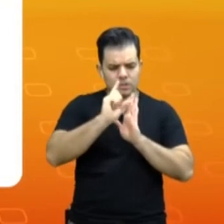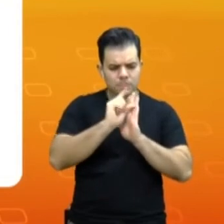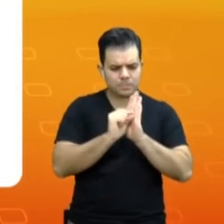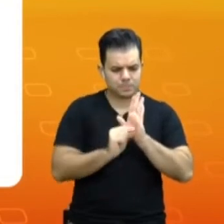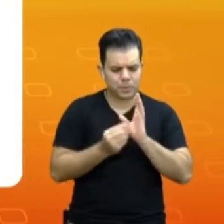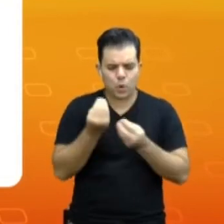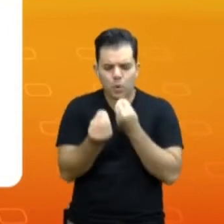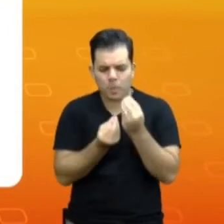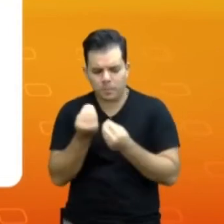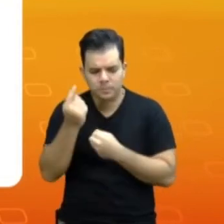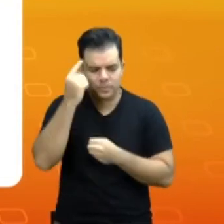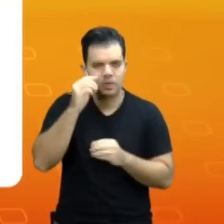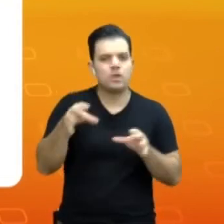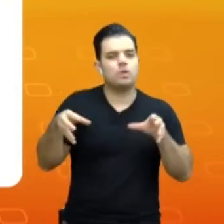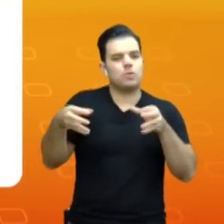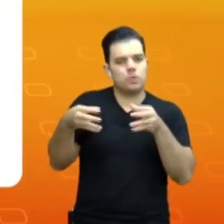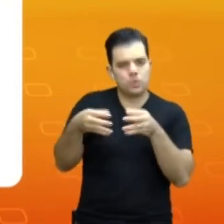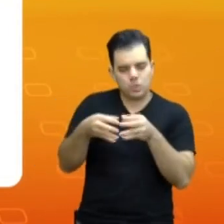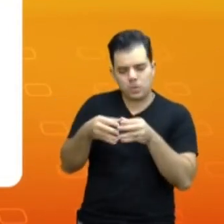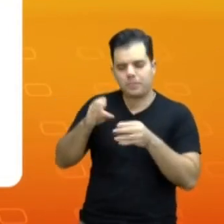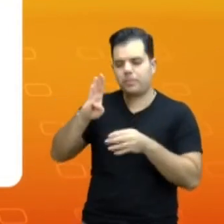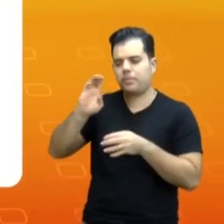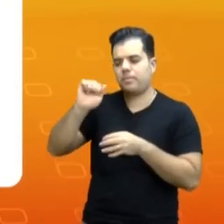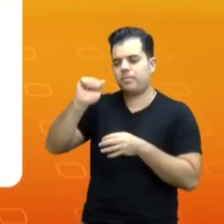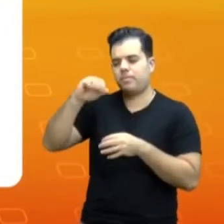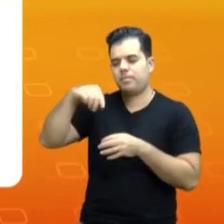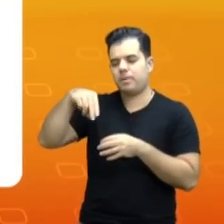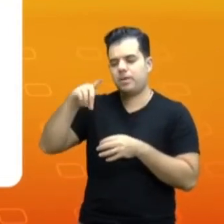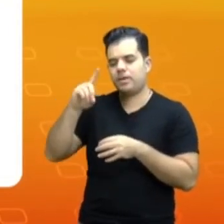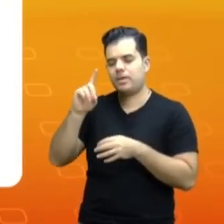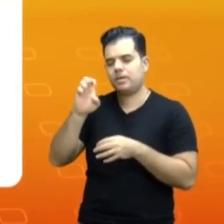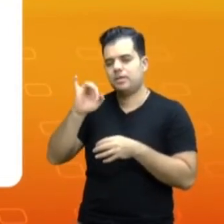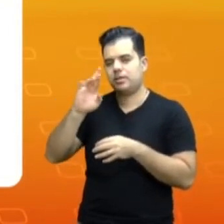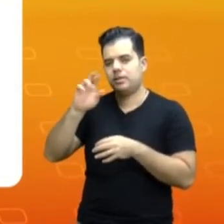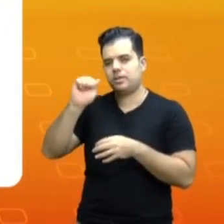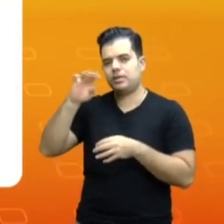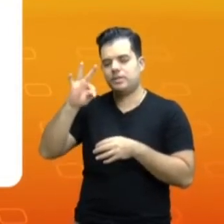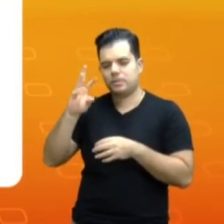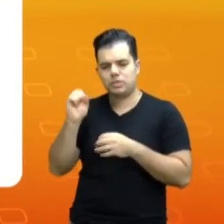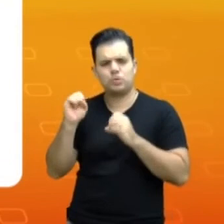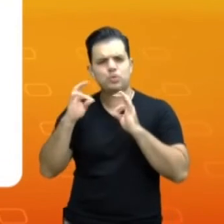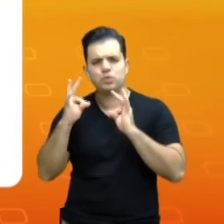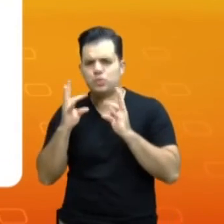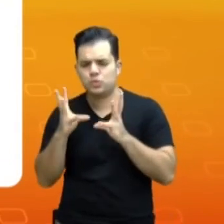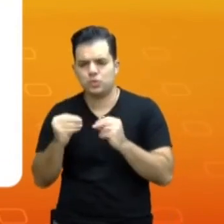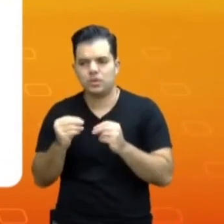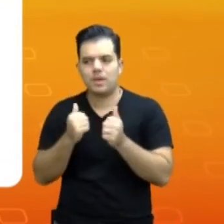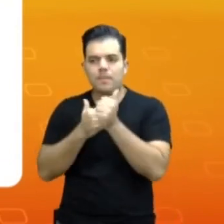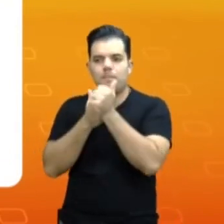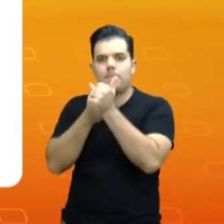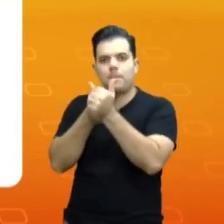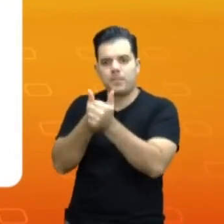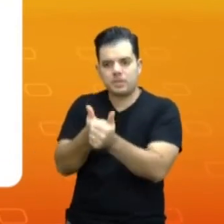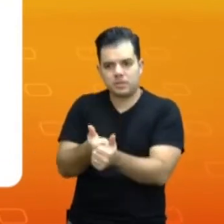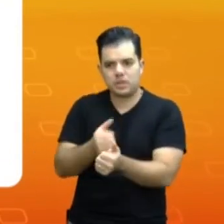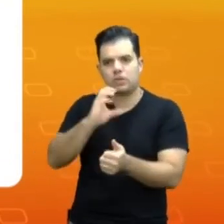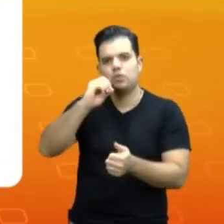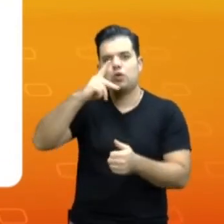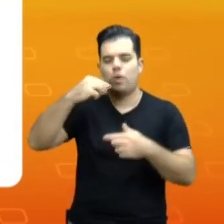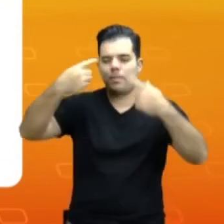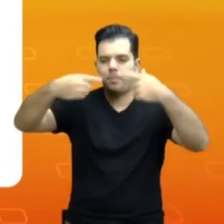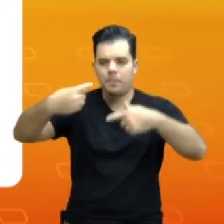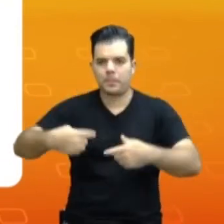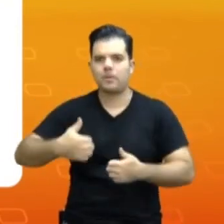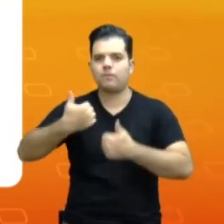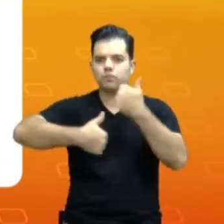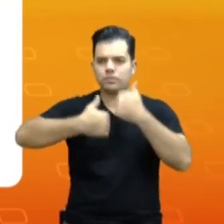Então, a Bandeirantes tem feito contas para o mundo rádio, muito presente na Copa do Mundo ao longo dos anos, pensando sim